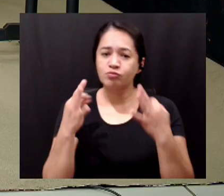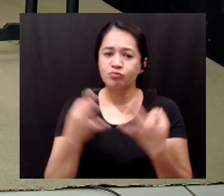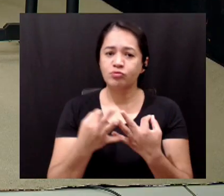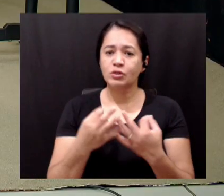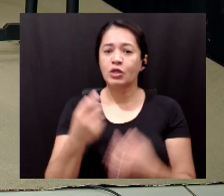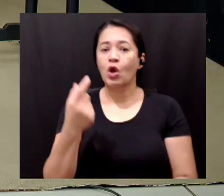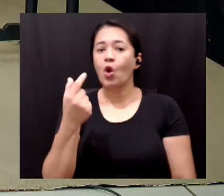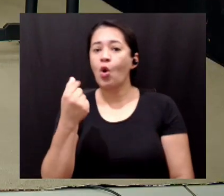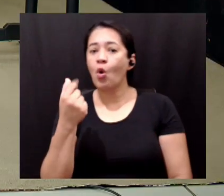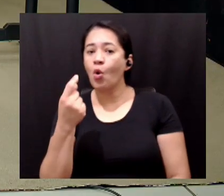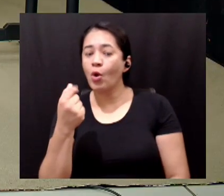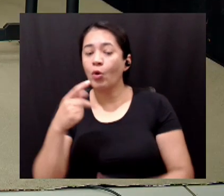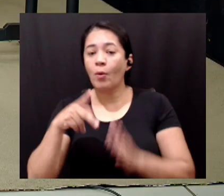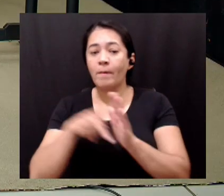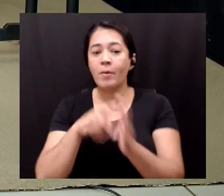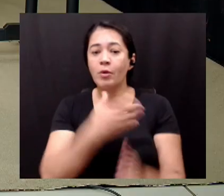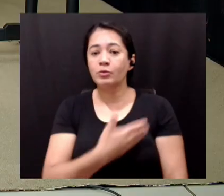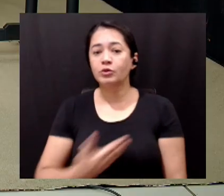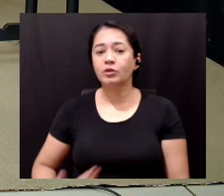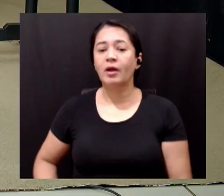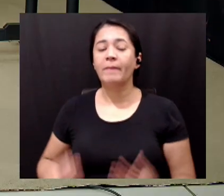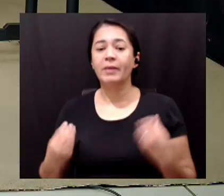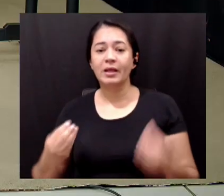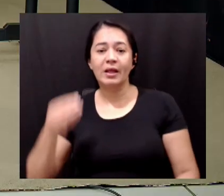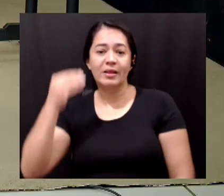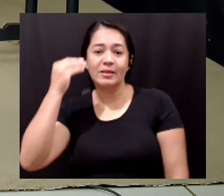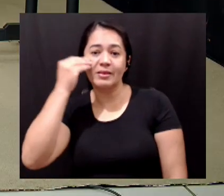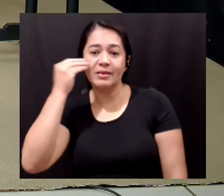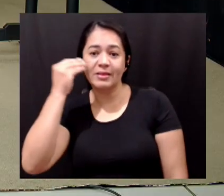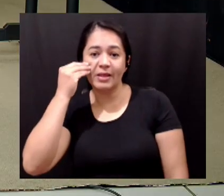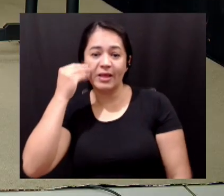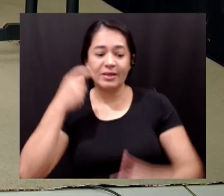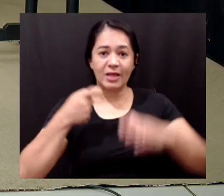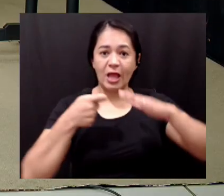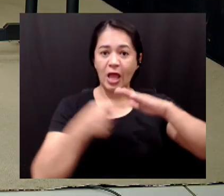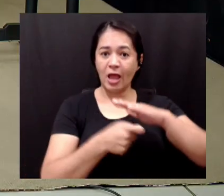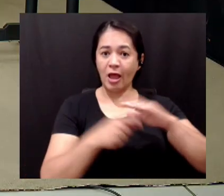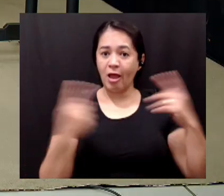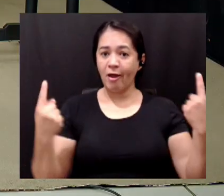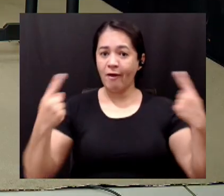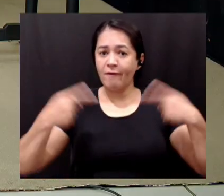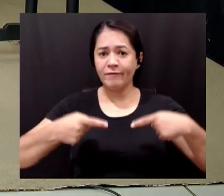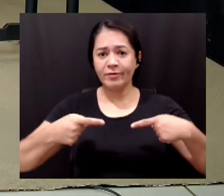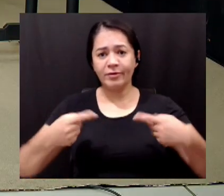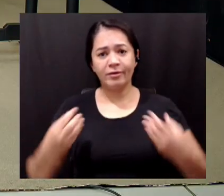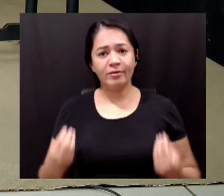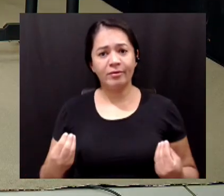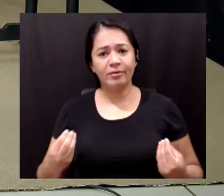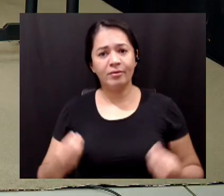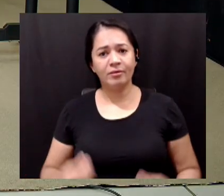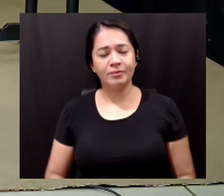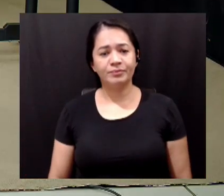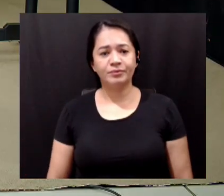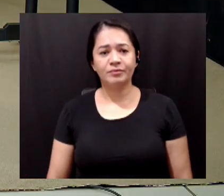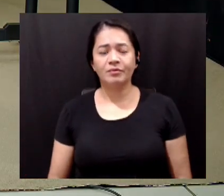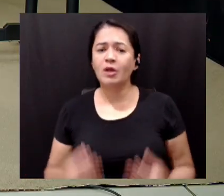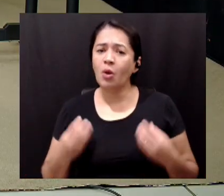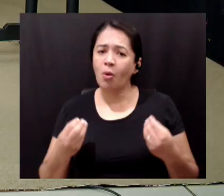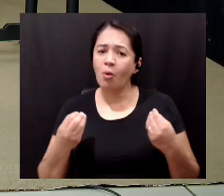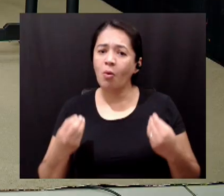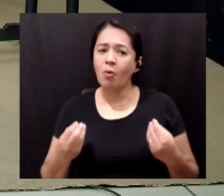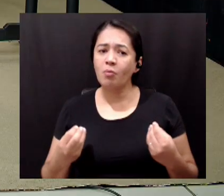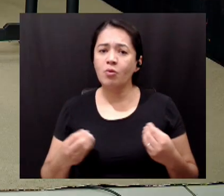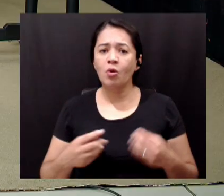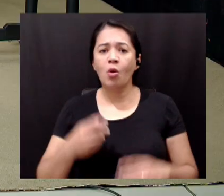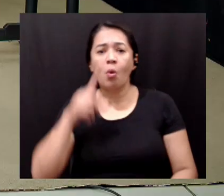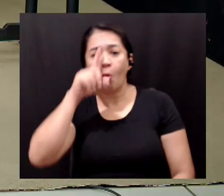poder tentar fazer o jogo na forma de investimento, né? Qual que é o perigo disso tudo?